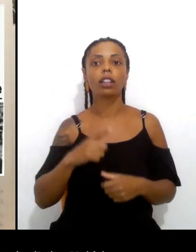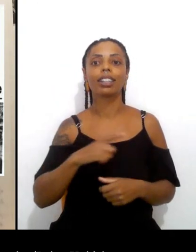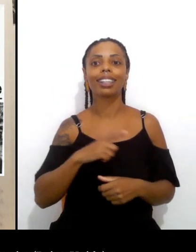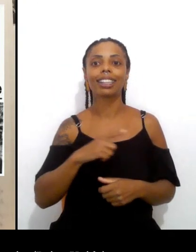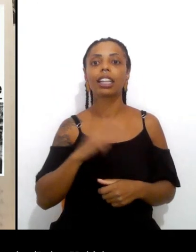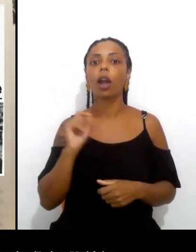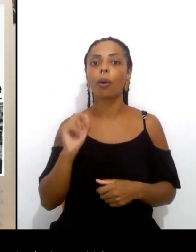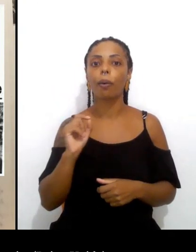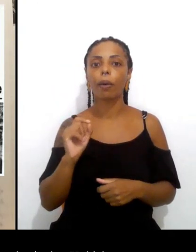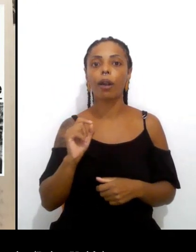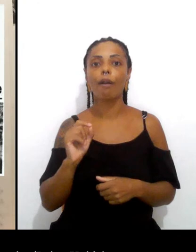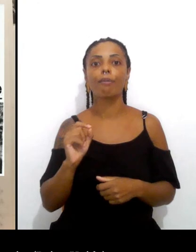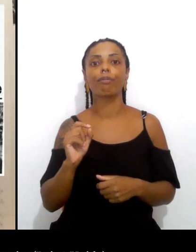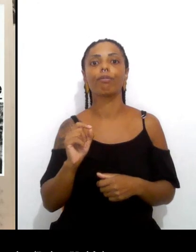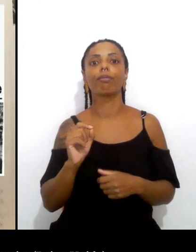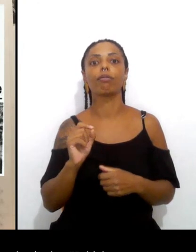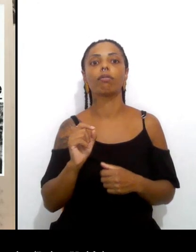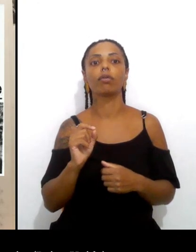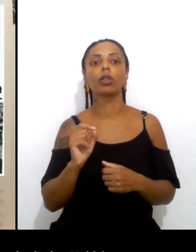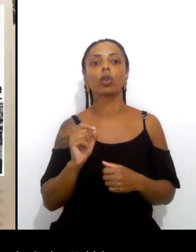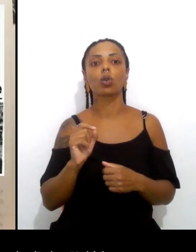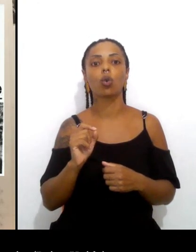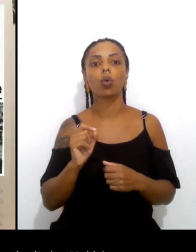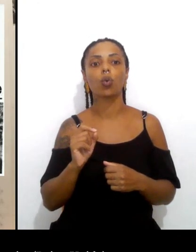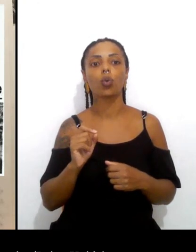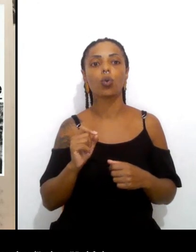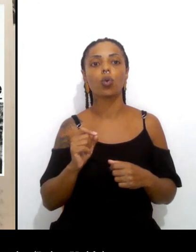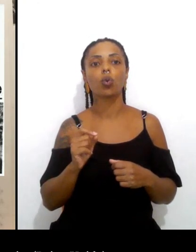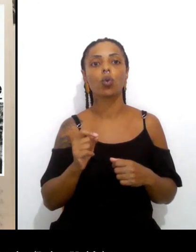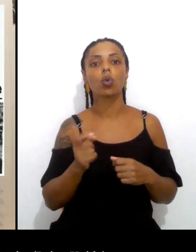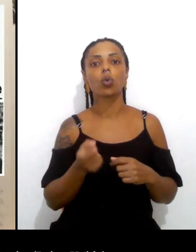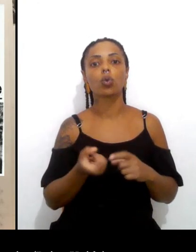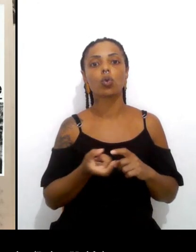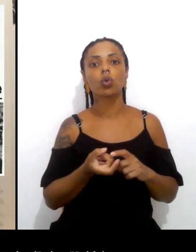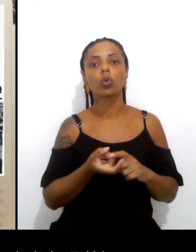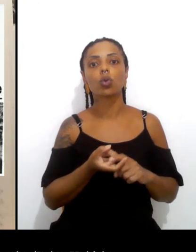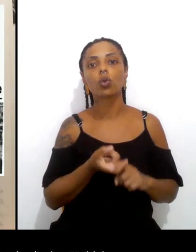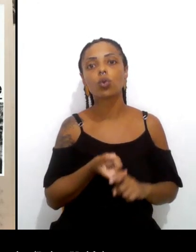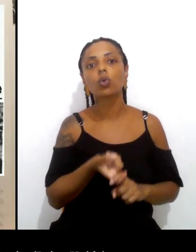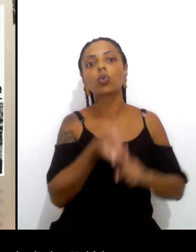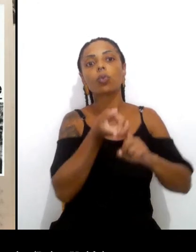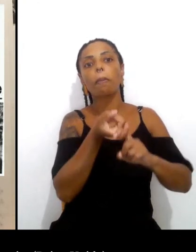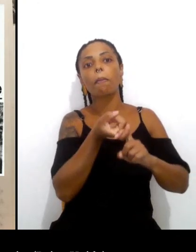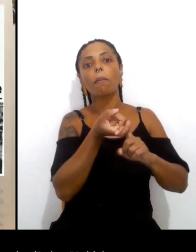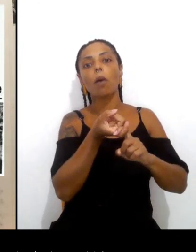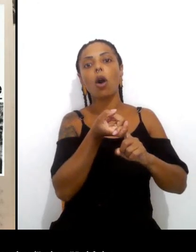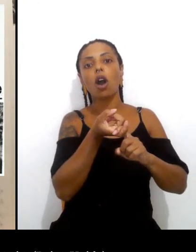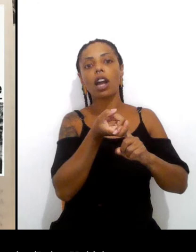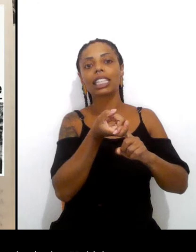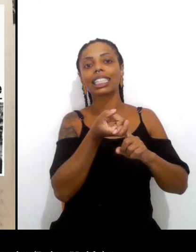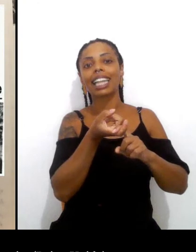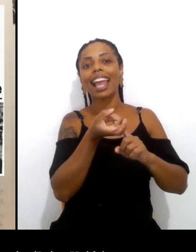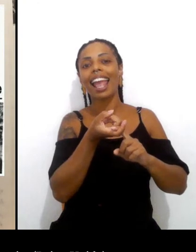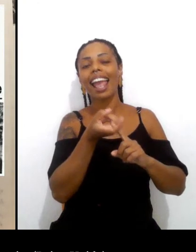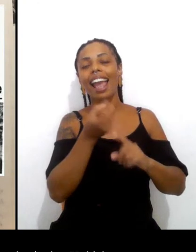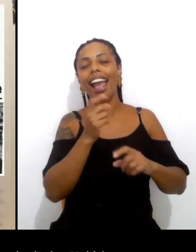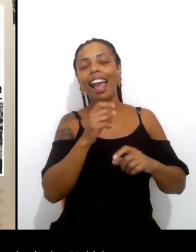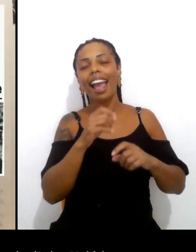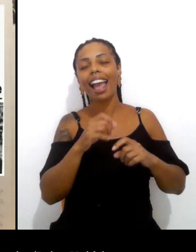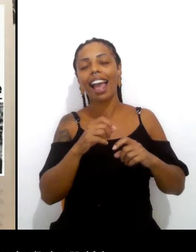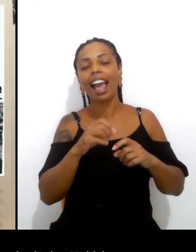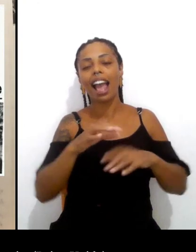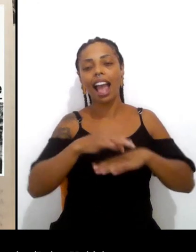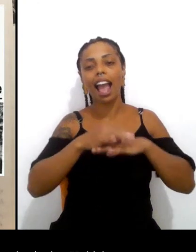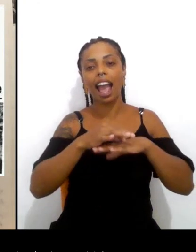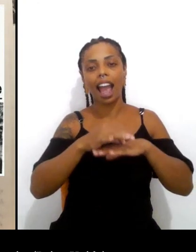suporte de carne de Londres de 1963 eu ia mostrar para vocês aqui